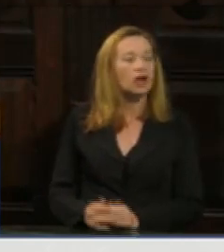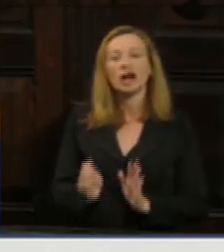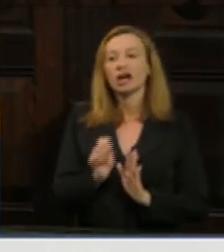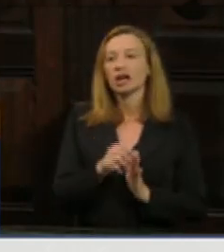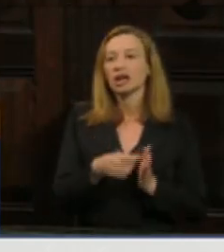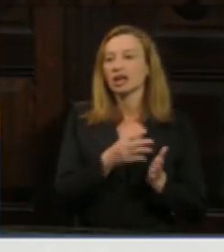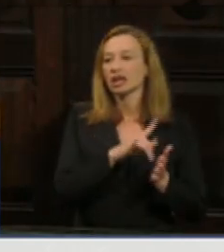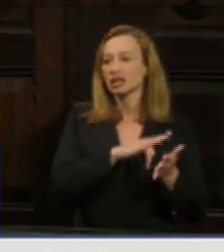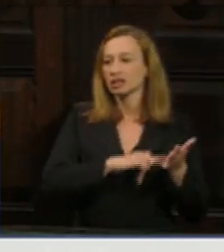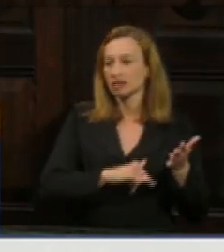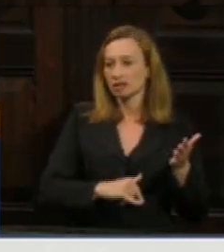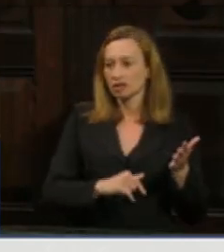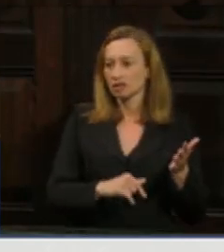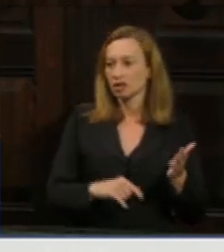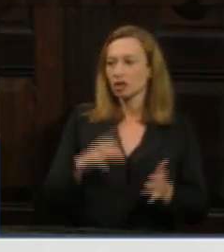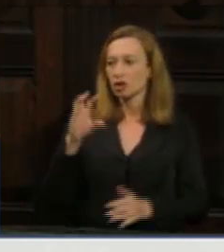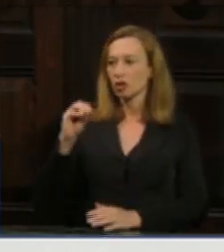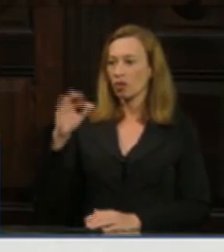regimental.